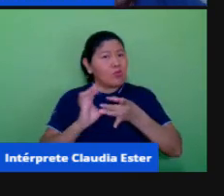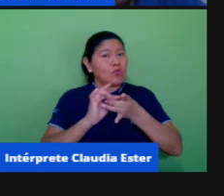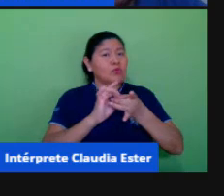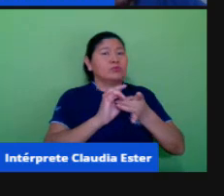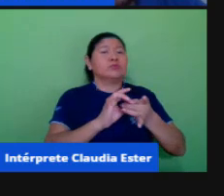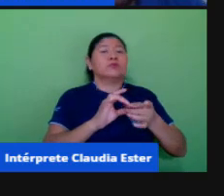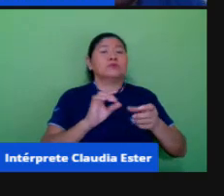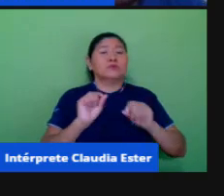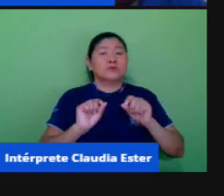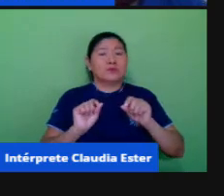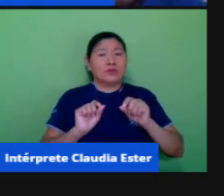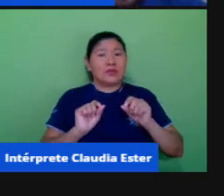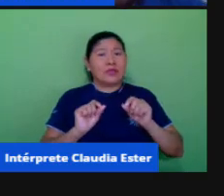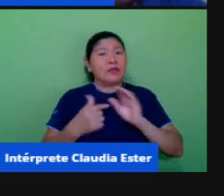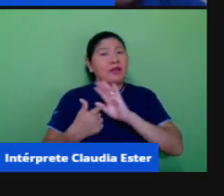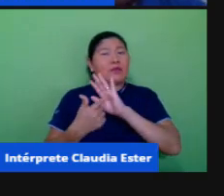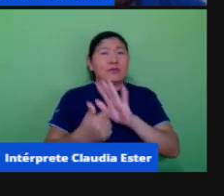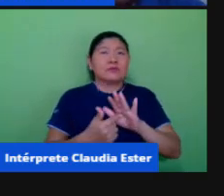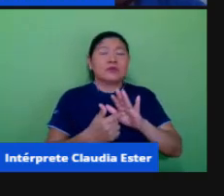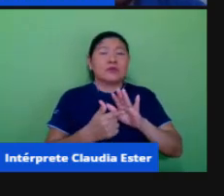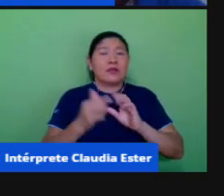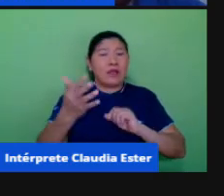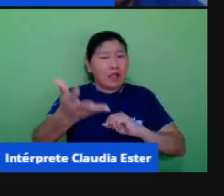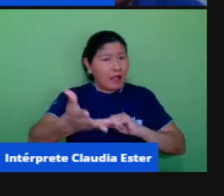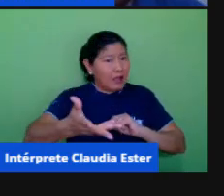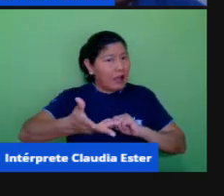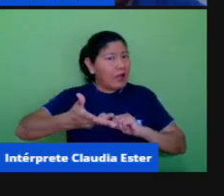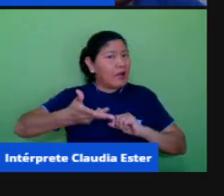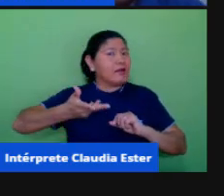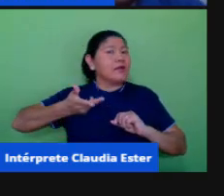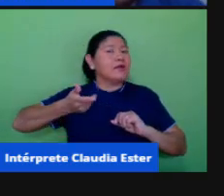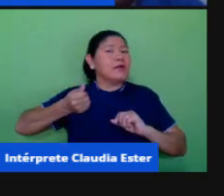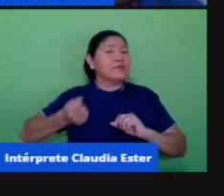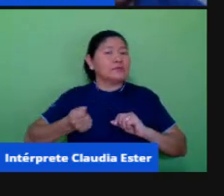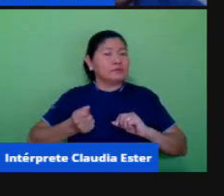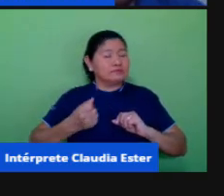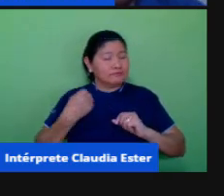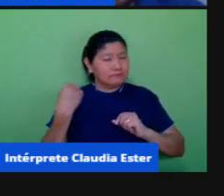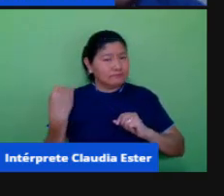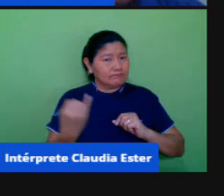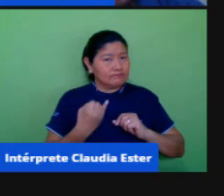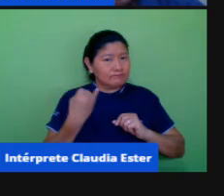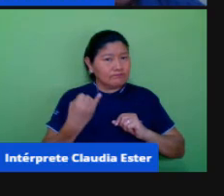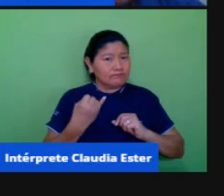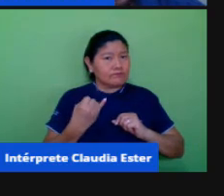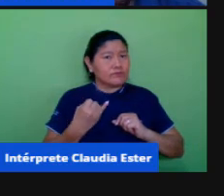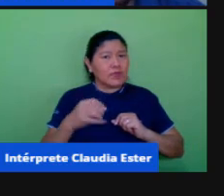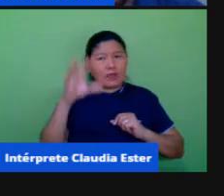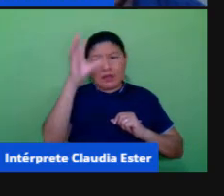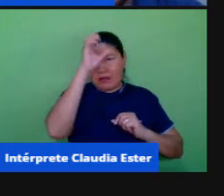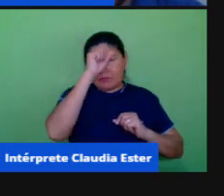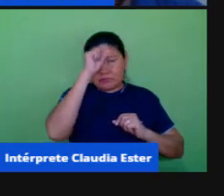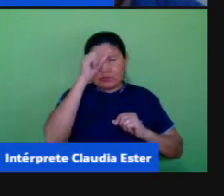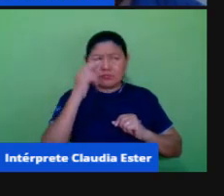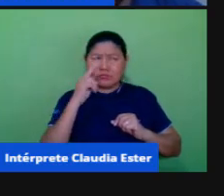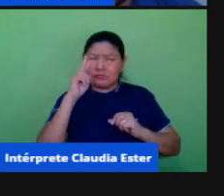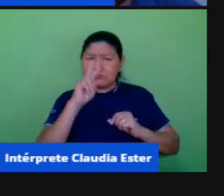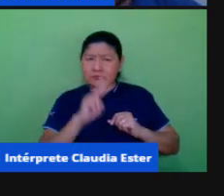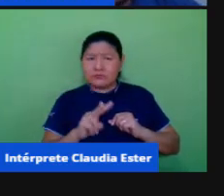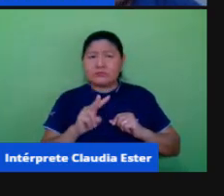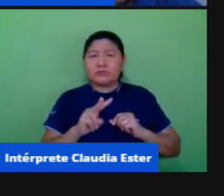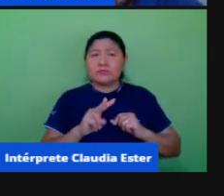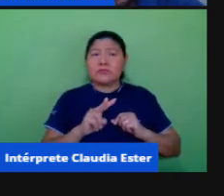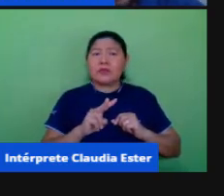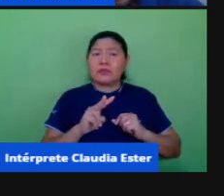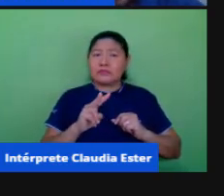pressupõe competências cognitivas, olha aqui, ó. Então, de forma nenhuma, o conhecimento técnico ele é abandonado,